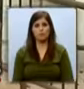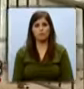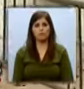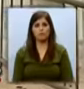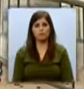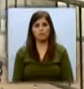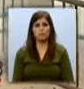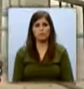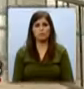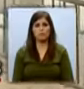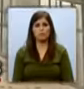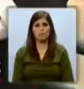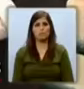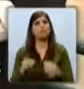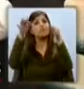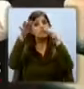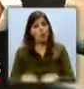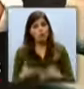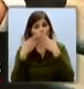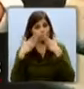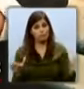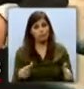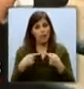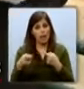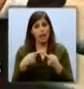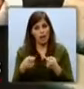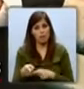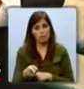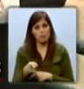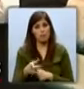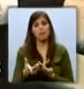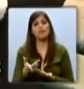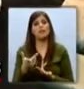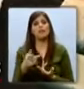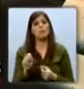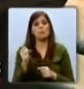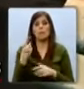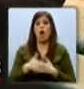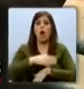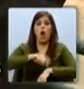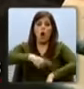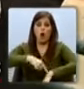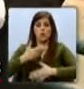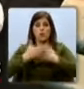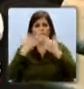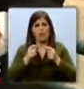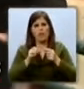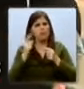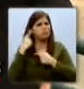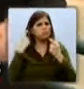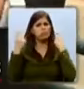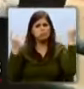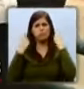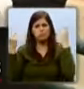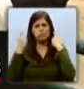panch abriu oficialmente a época dos panches às primeiras horas do dia queimaram se inúmeros destes cartuchos de pólvora